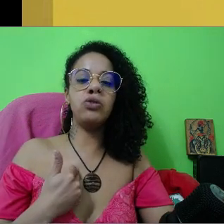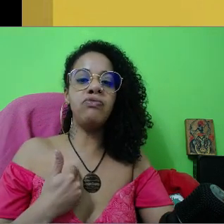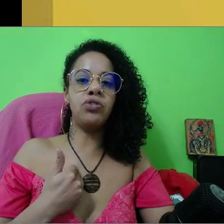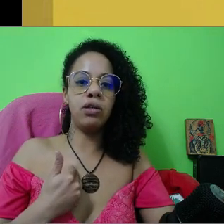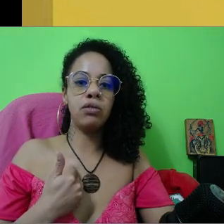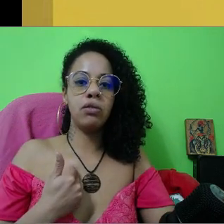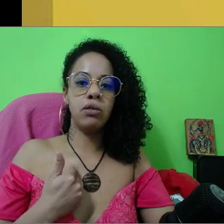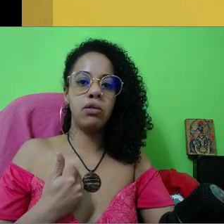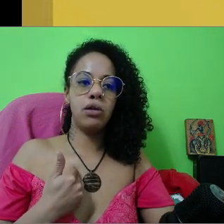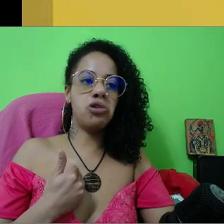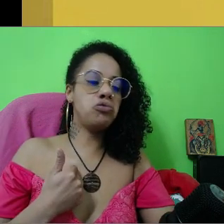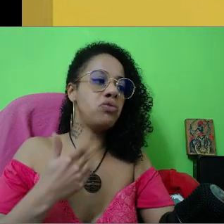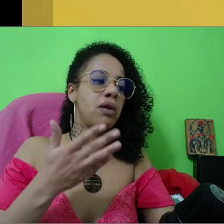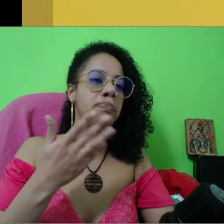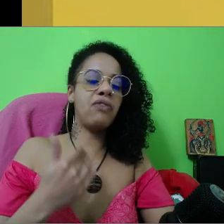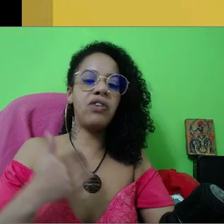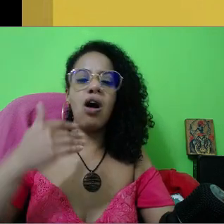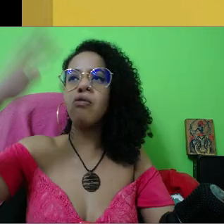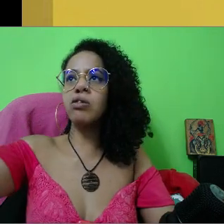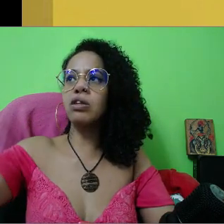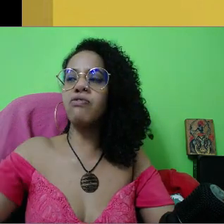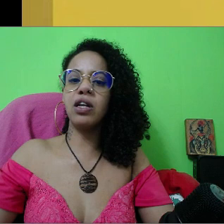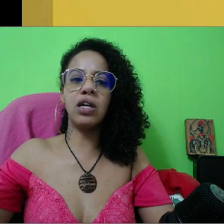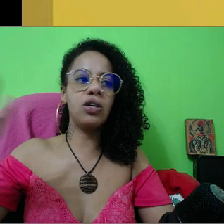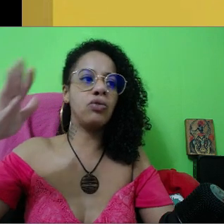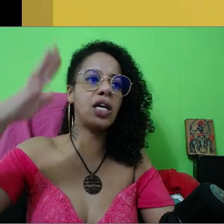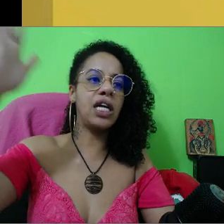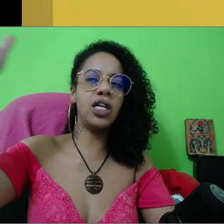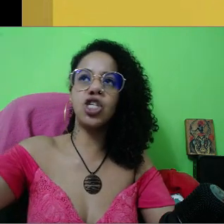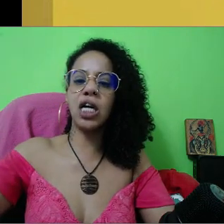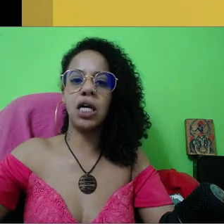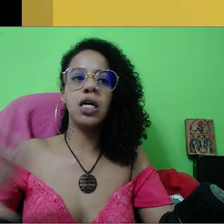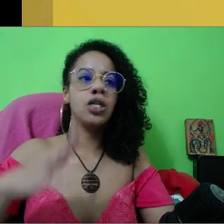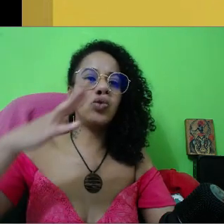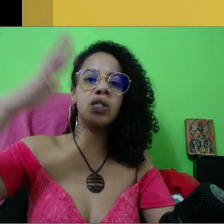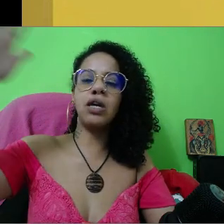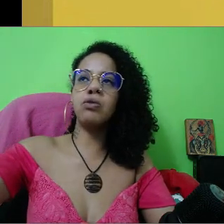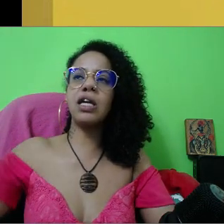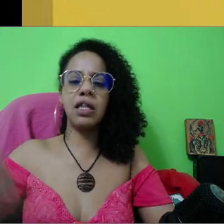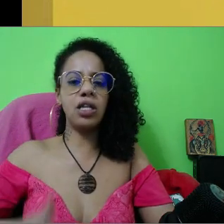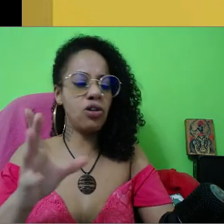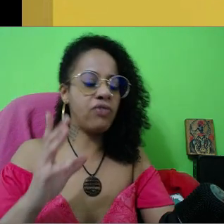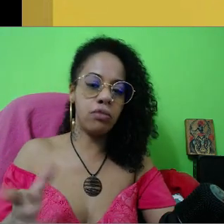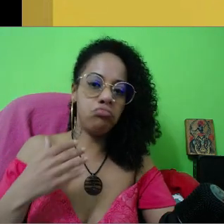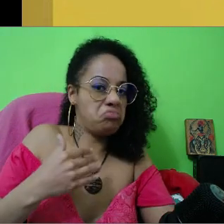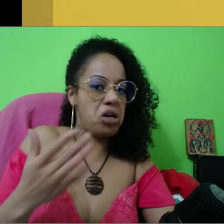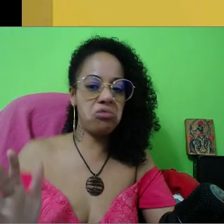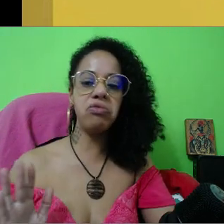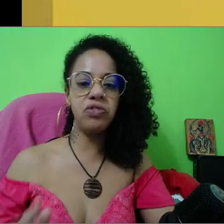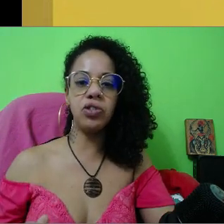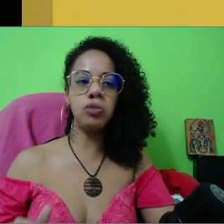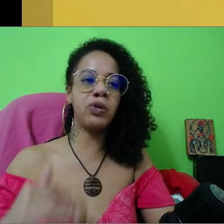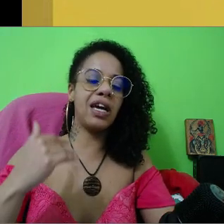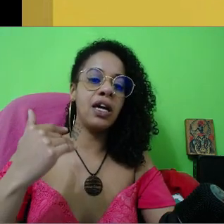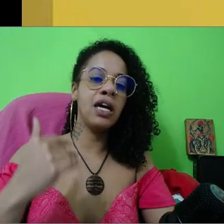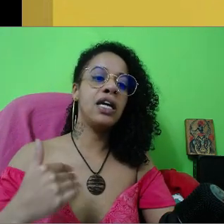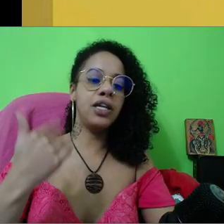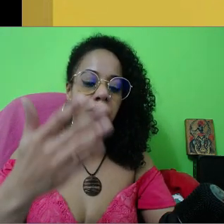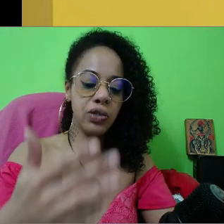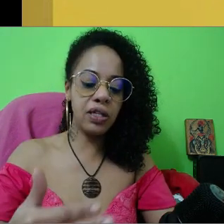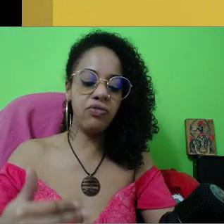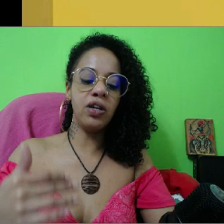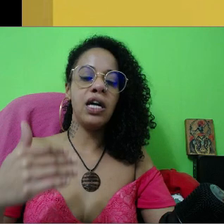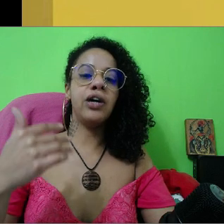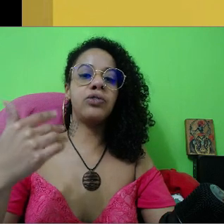eu pelo menos Não Fui Eu nunca peguei falei ah que tão falando aqui no crítica não sei o quê deixa eu não fiz isso porque